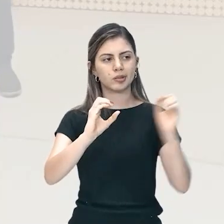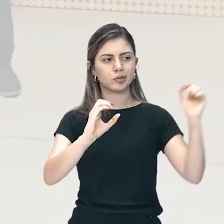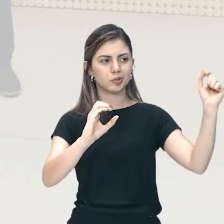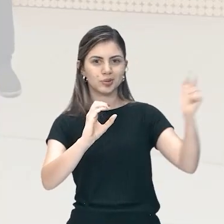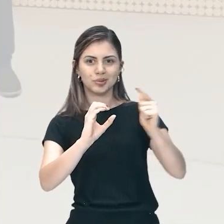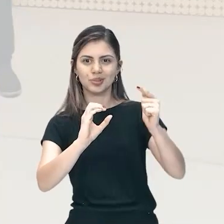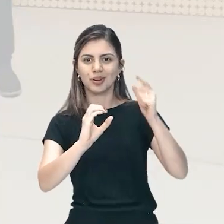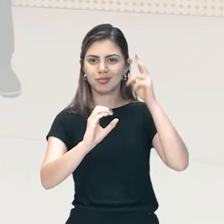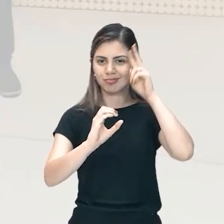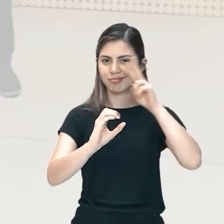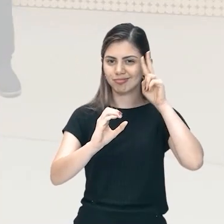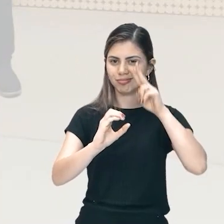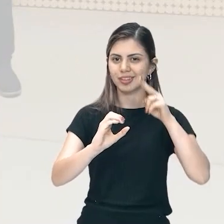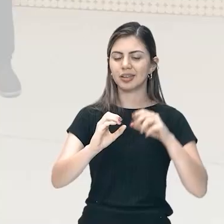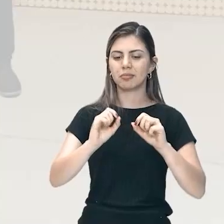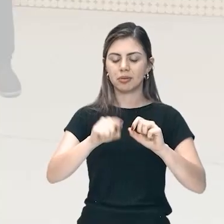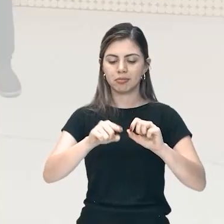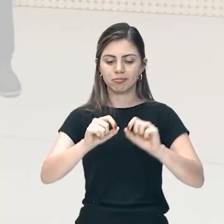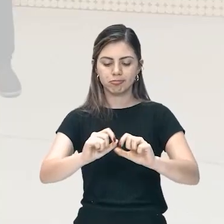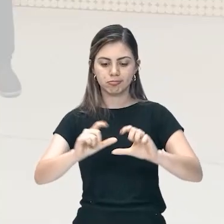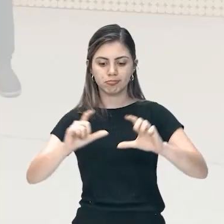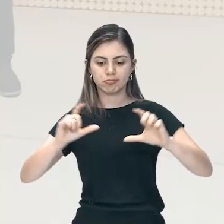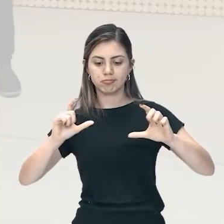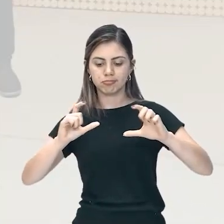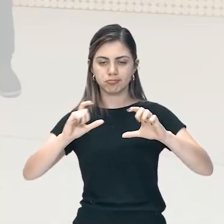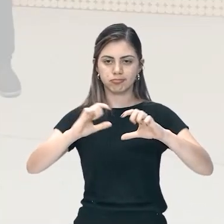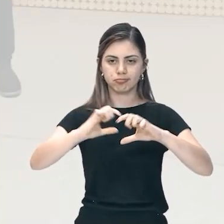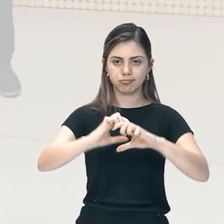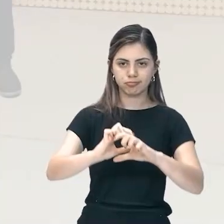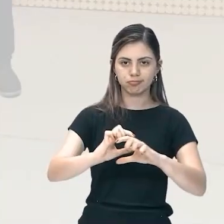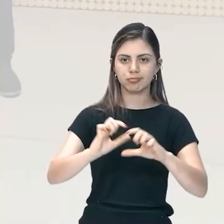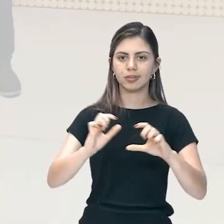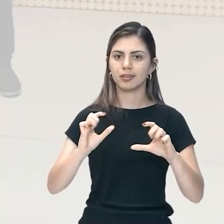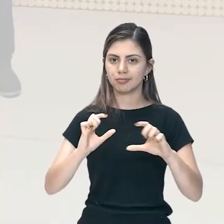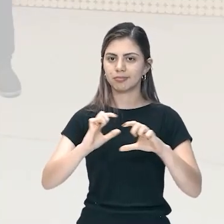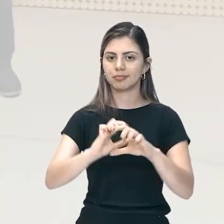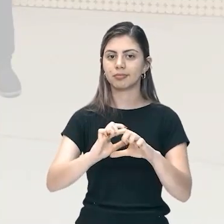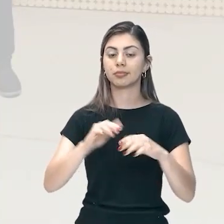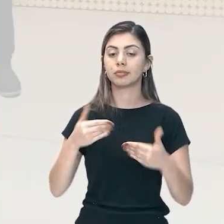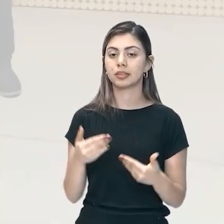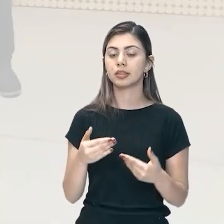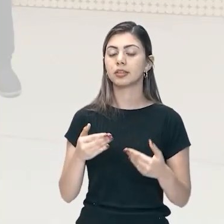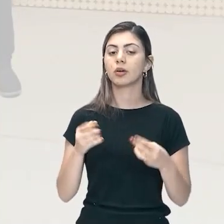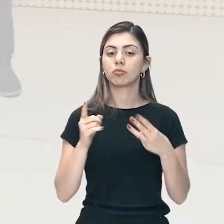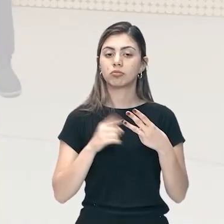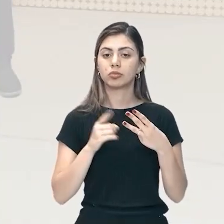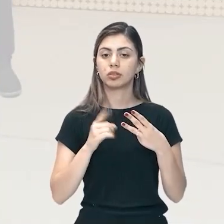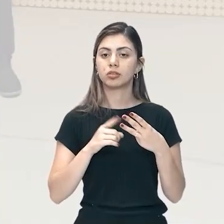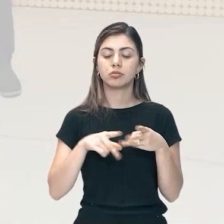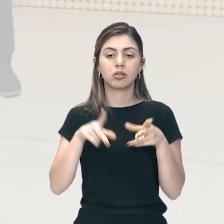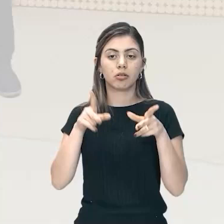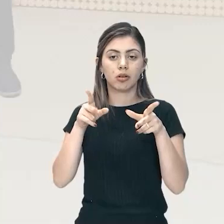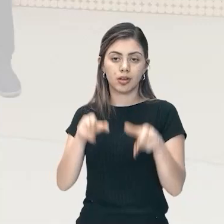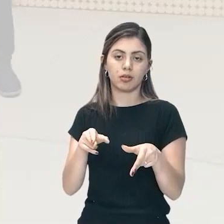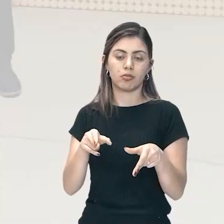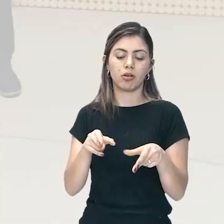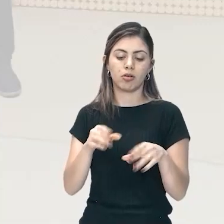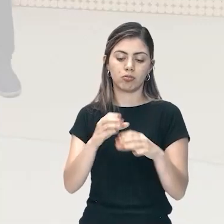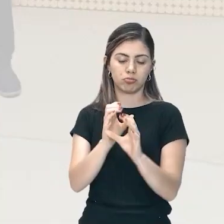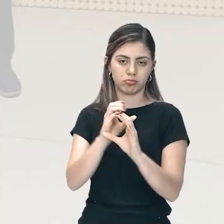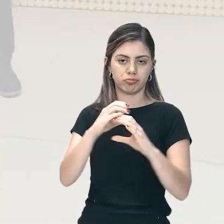para frente, ficamos aumentando e diminuindo a lente? O cristalino, ele funciona como se fosse aquela